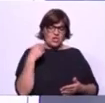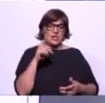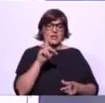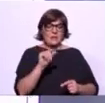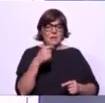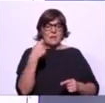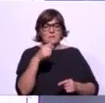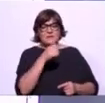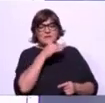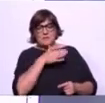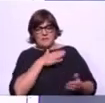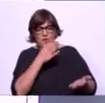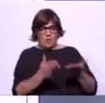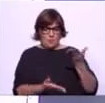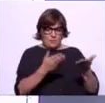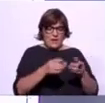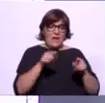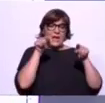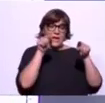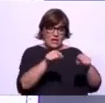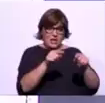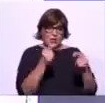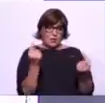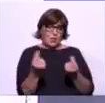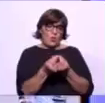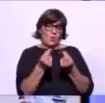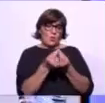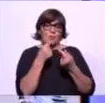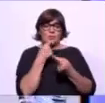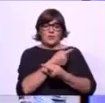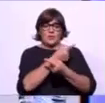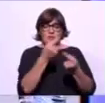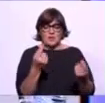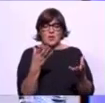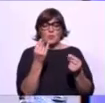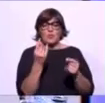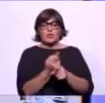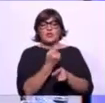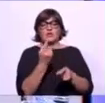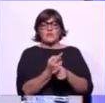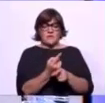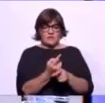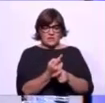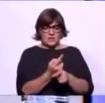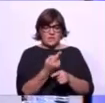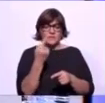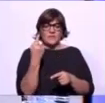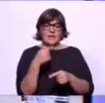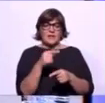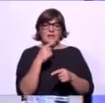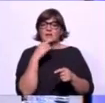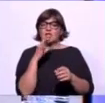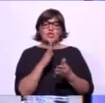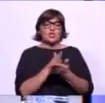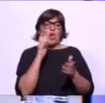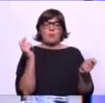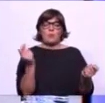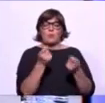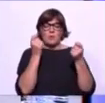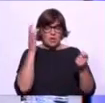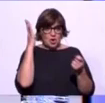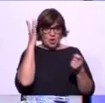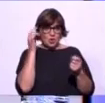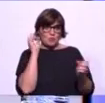Vieira. Era aquilo precisamente que há pouco também dizíamos, ou seja, muitas das vezes é apenas propaganda. E os números que se